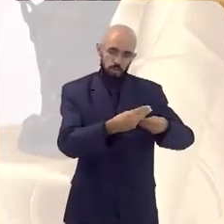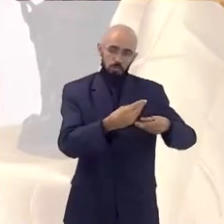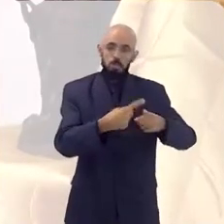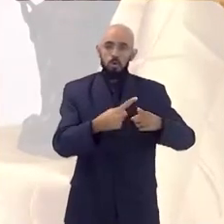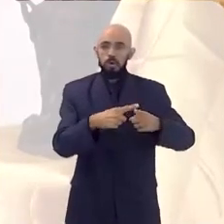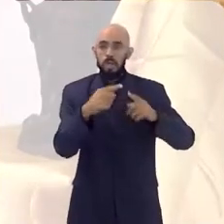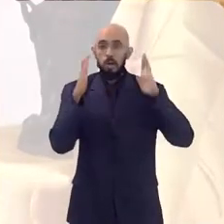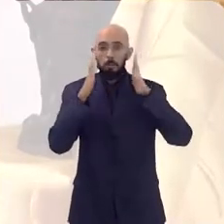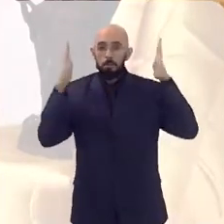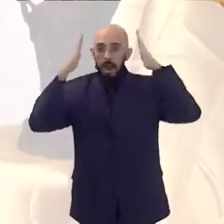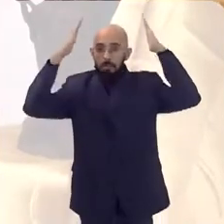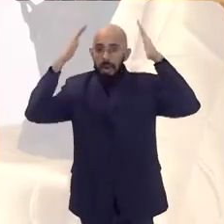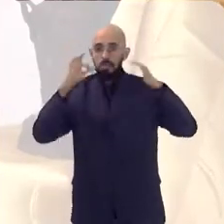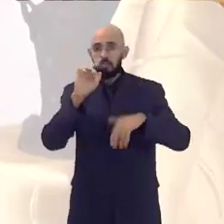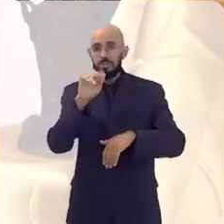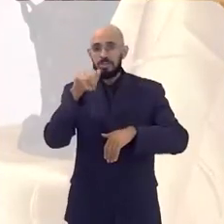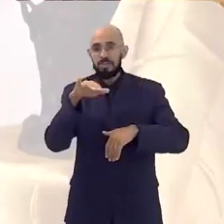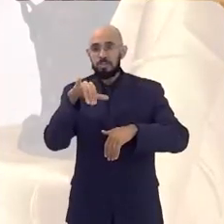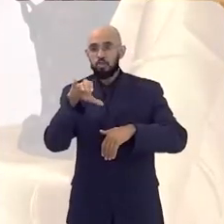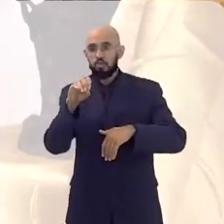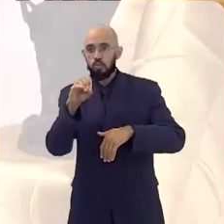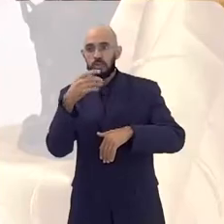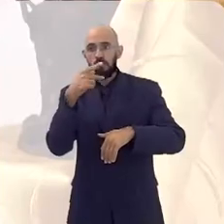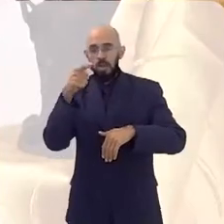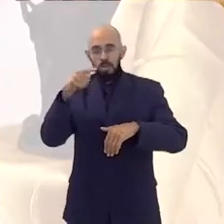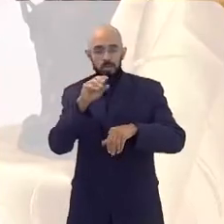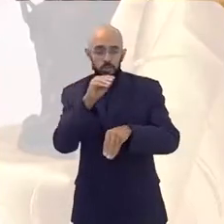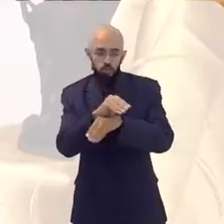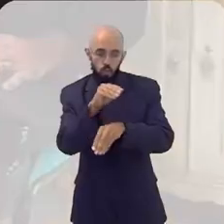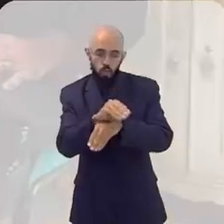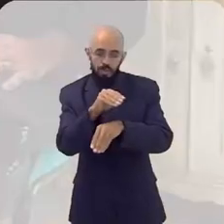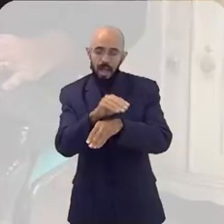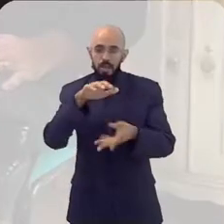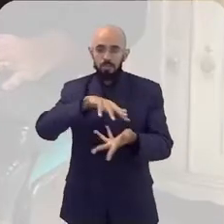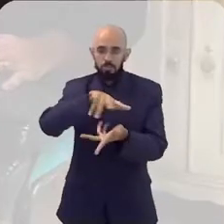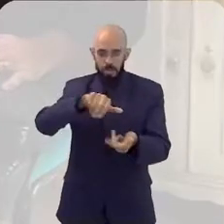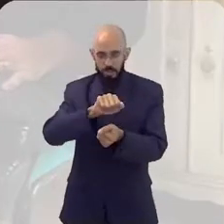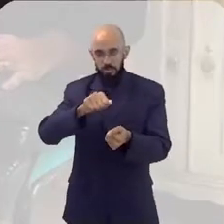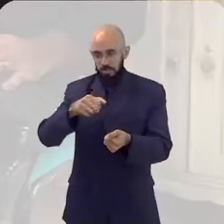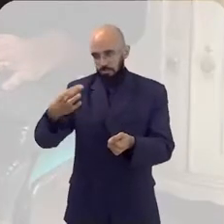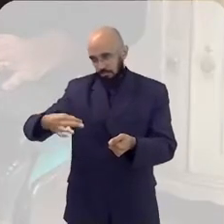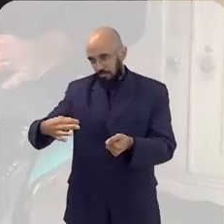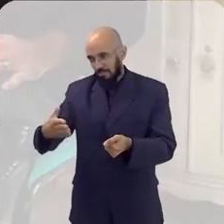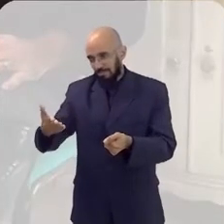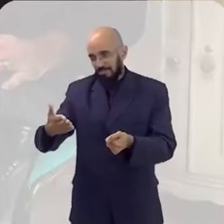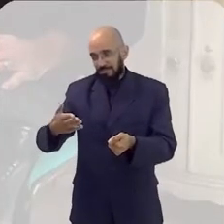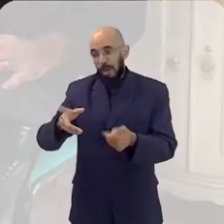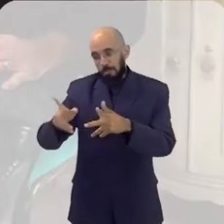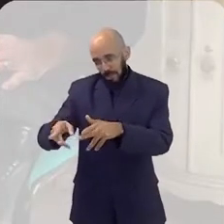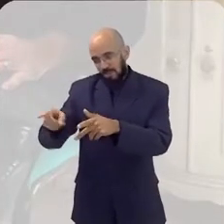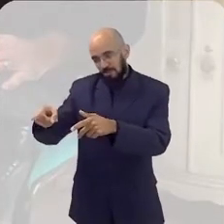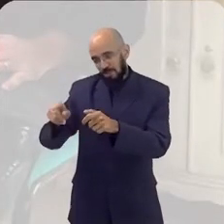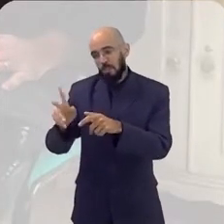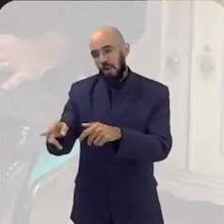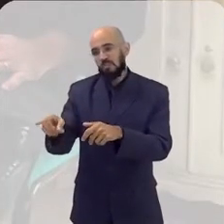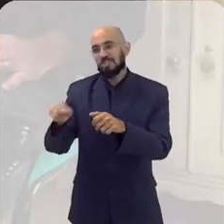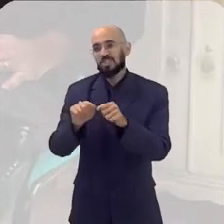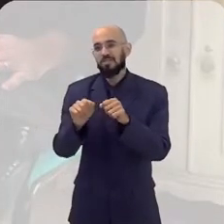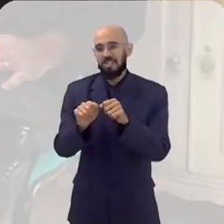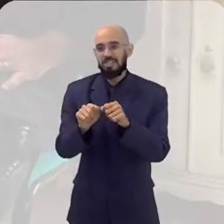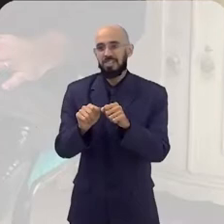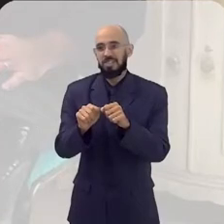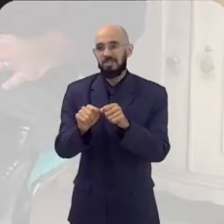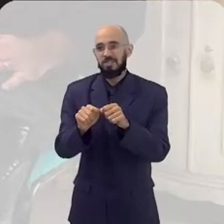Papa Francisco está numa grande campanha pedindo que a gente cuide da casa comum, que é o planeta, que é o mesmo que vocês estão